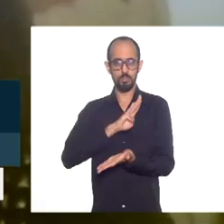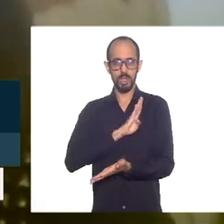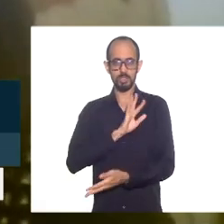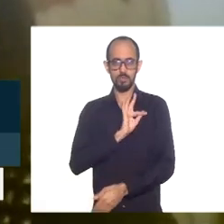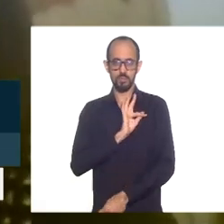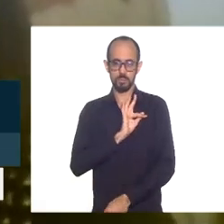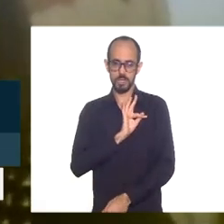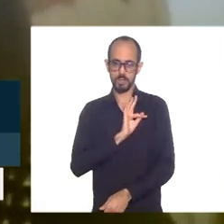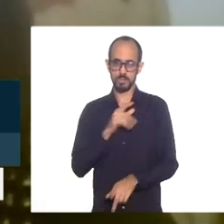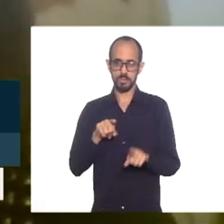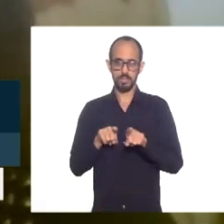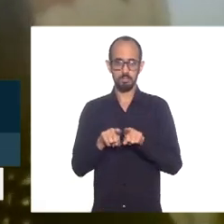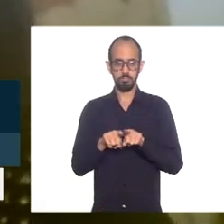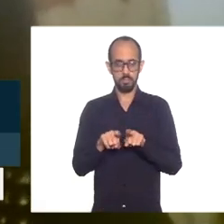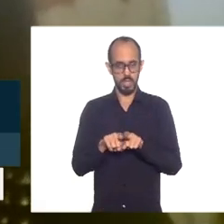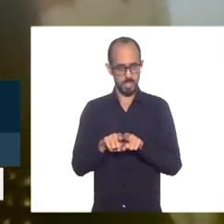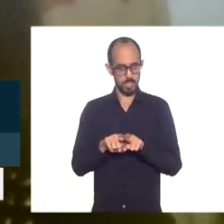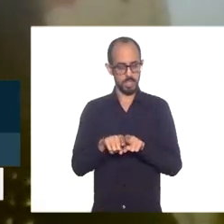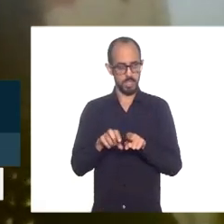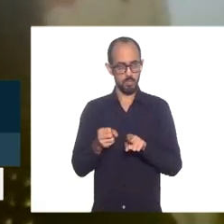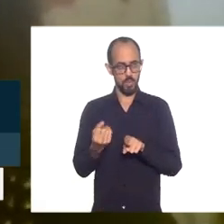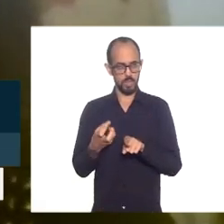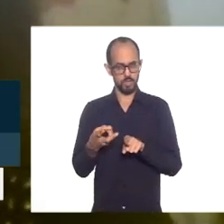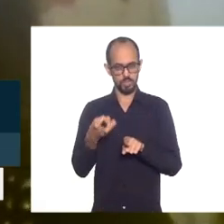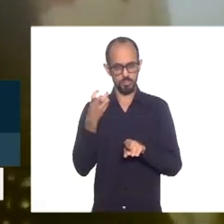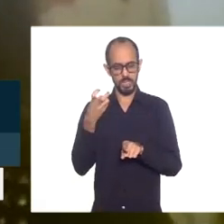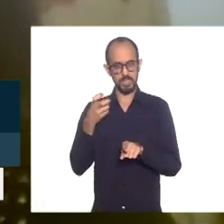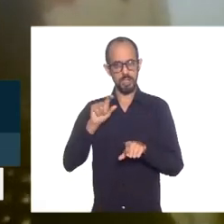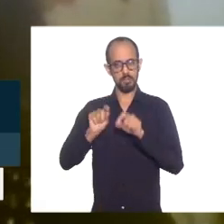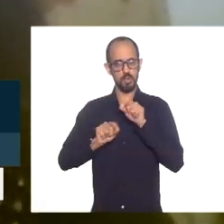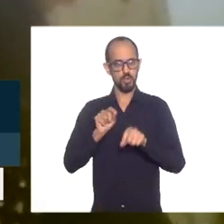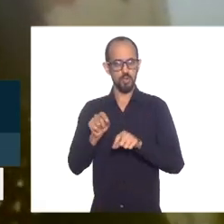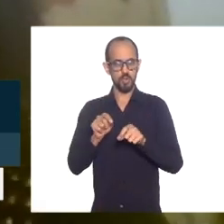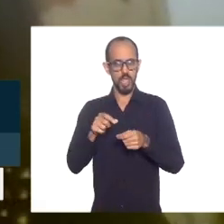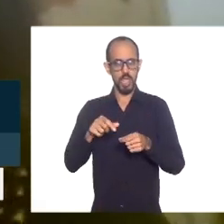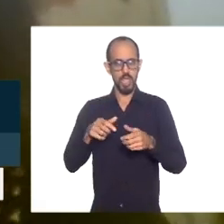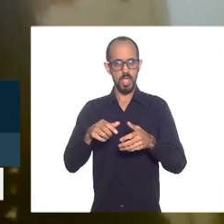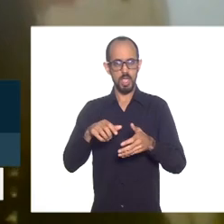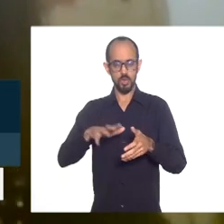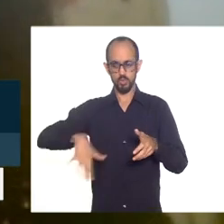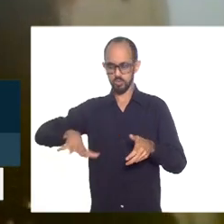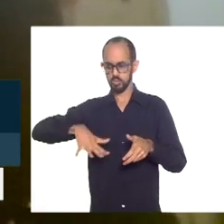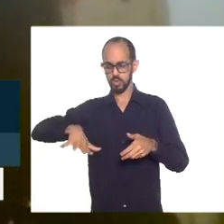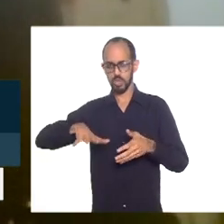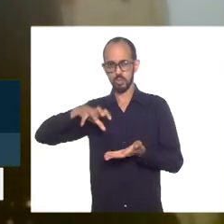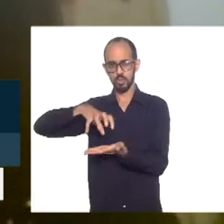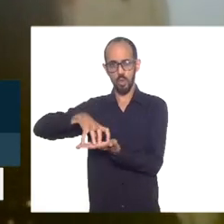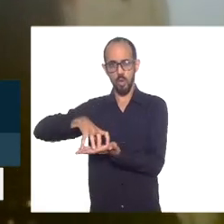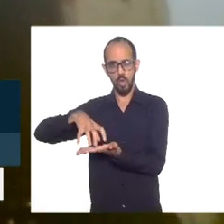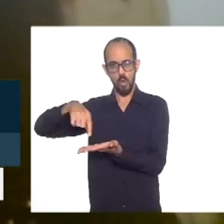Fluminense. A gente olha para o complexo,